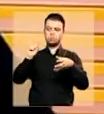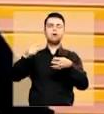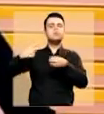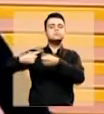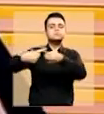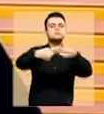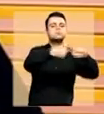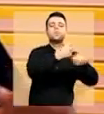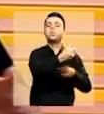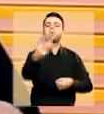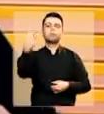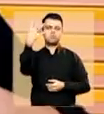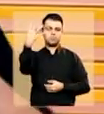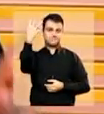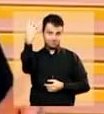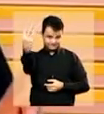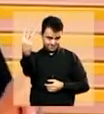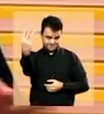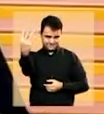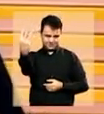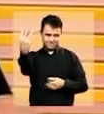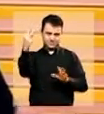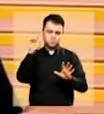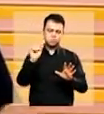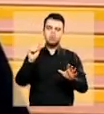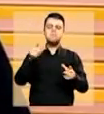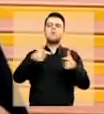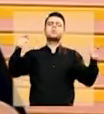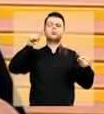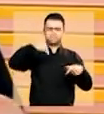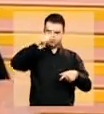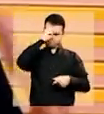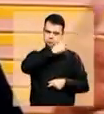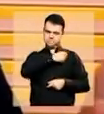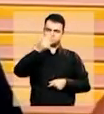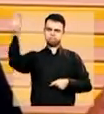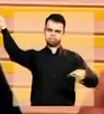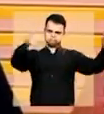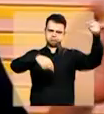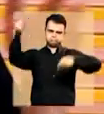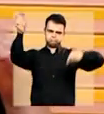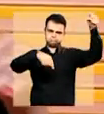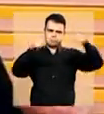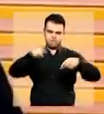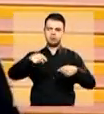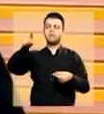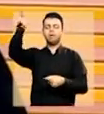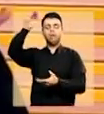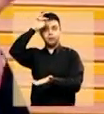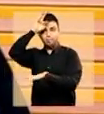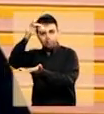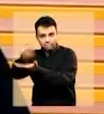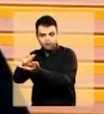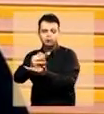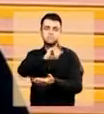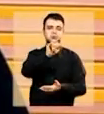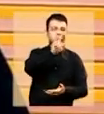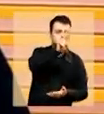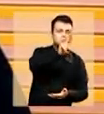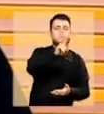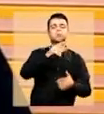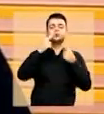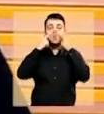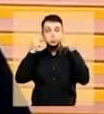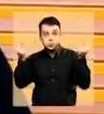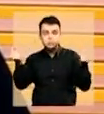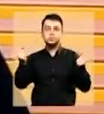43 cidades, né? Então, nós vamos falar... Lógico que a maioria está aqui em São José do Rio Preto, mas nós vamos lá de Santa Fé do Sul, Jaú, Lins, até